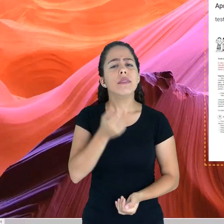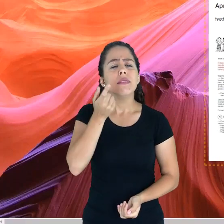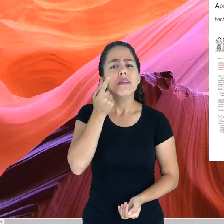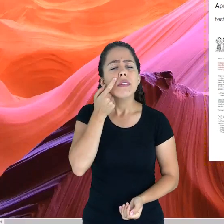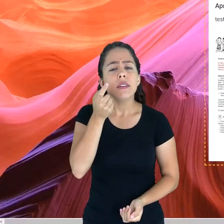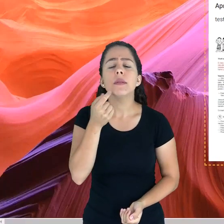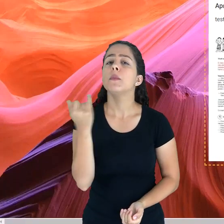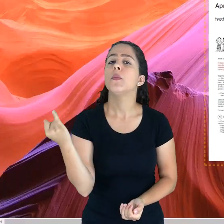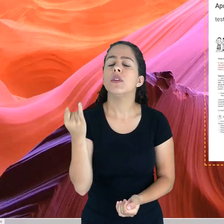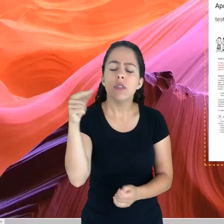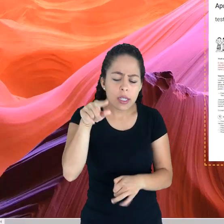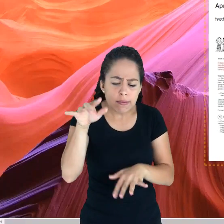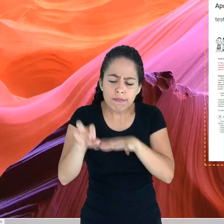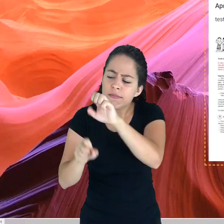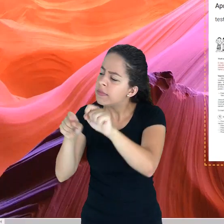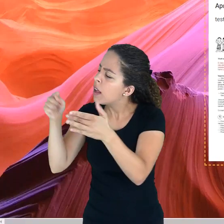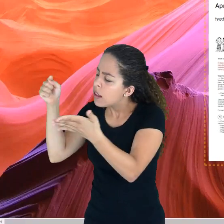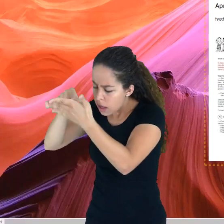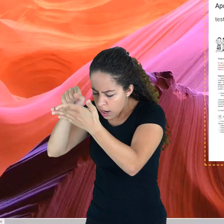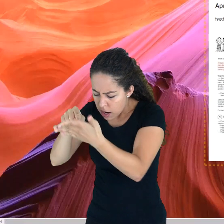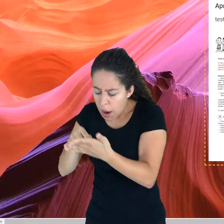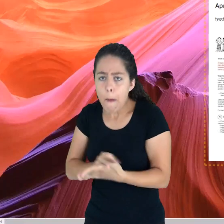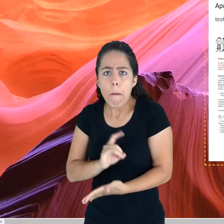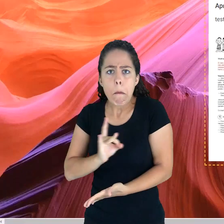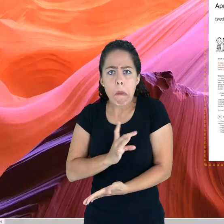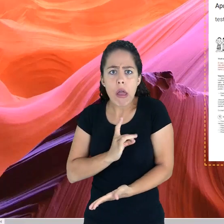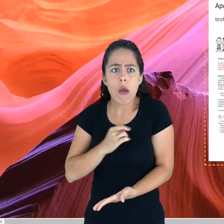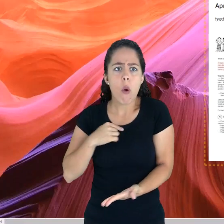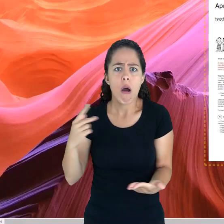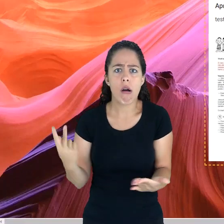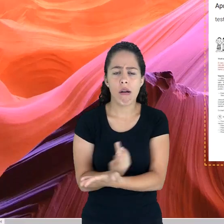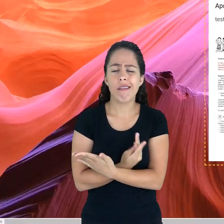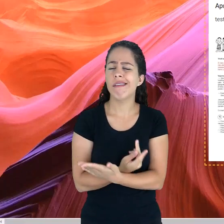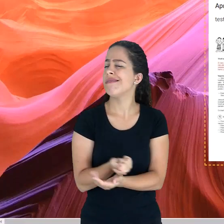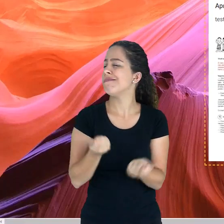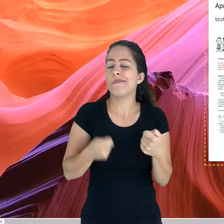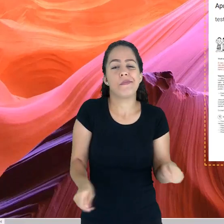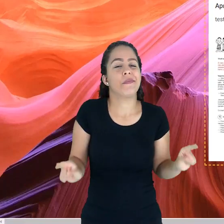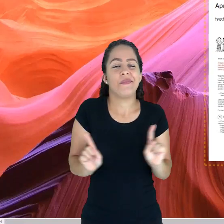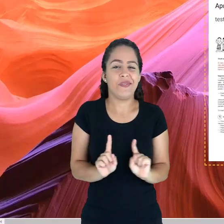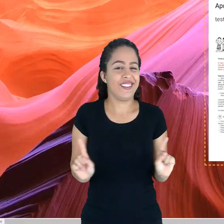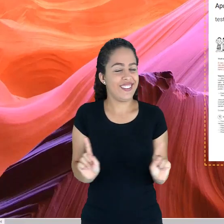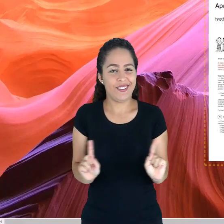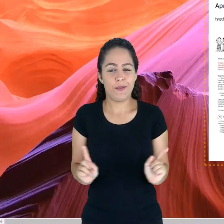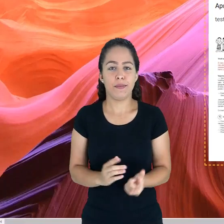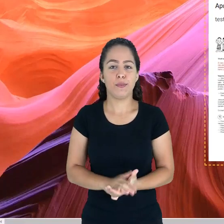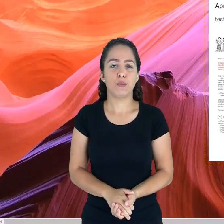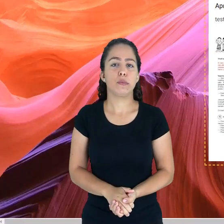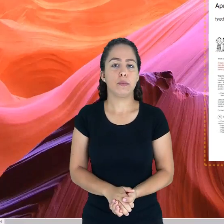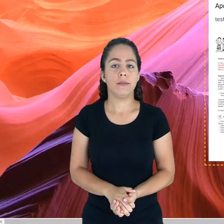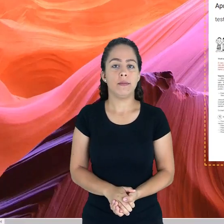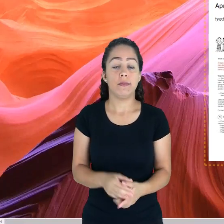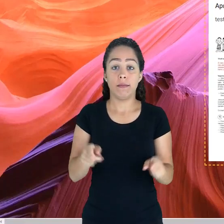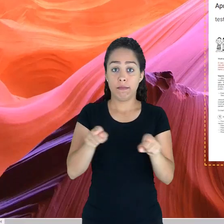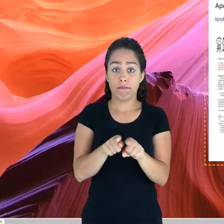explorando, testando, clicando nos botões sem medo de errar. Por fim, você